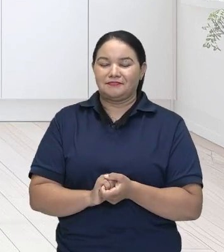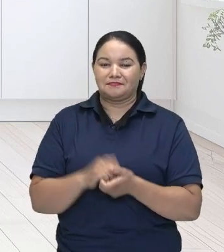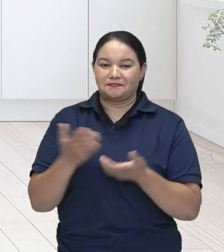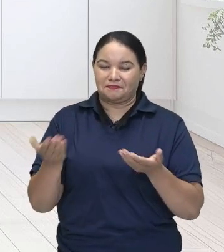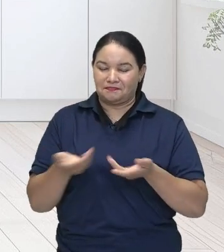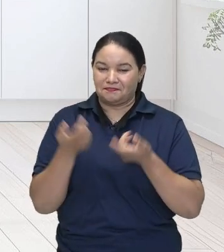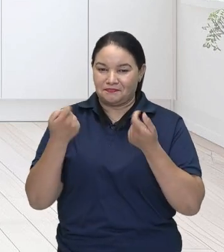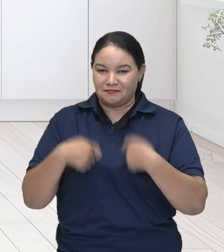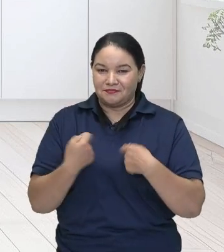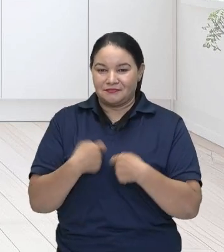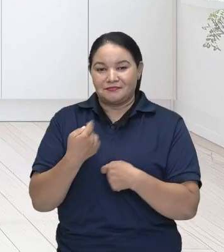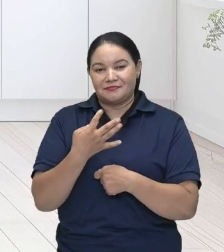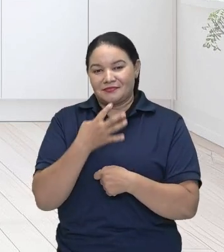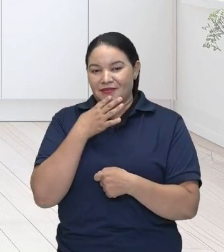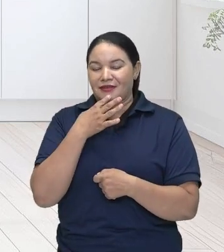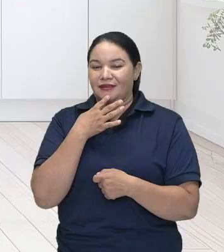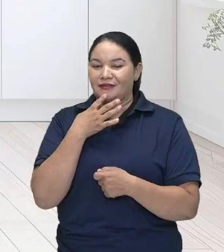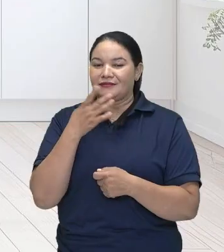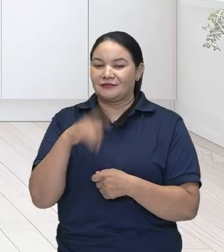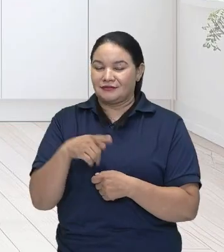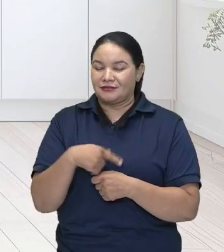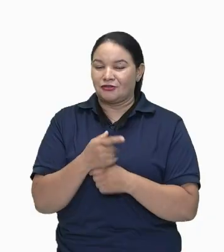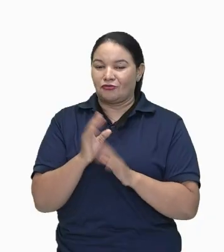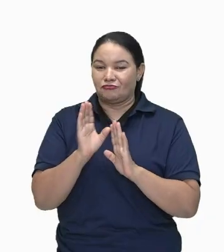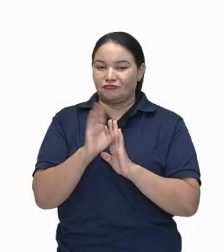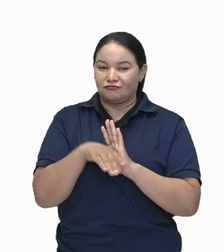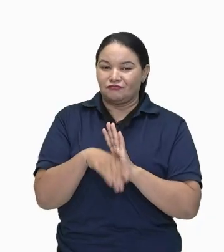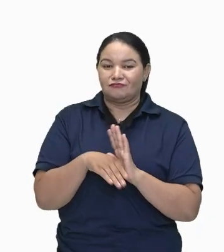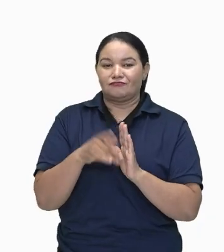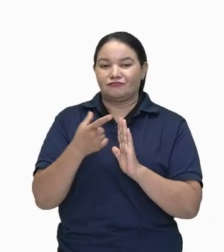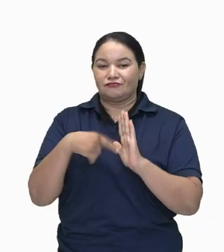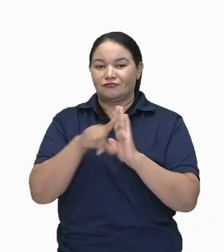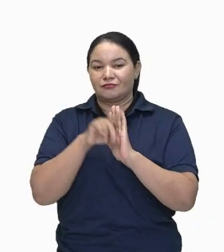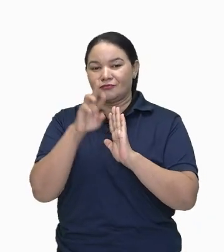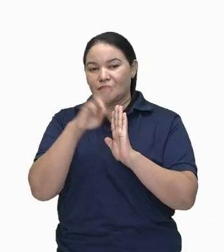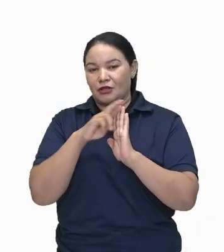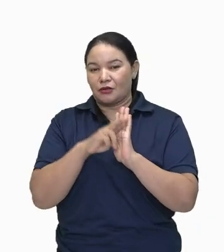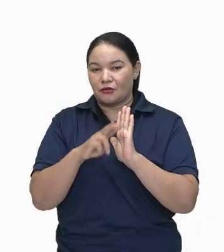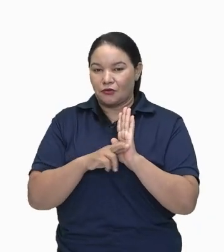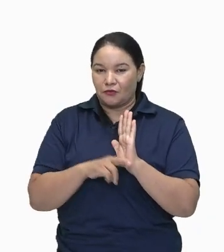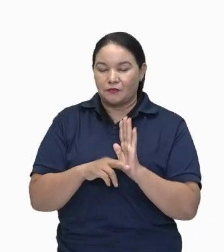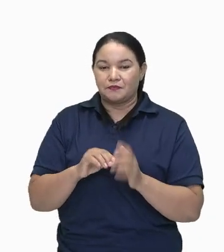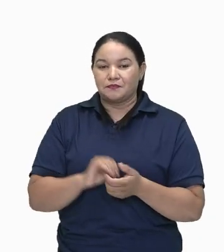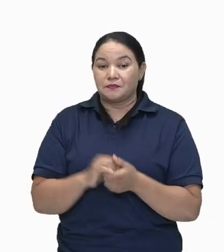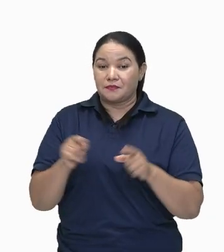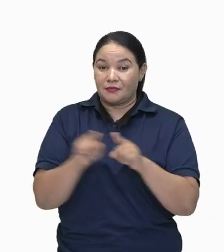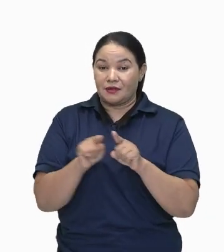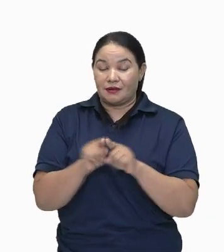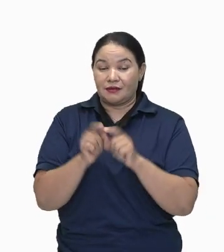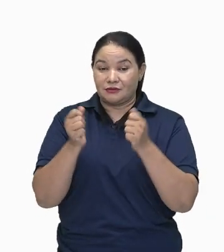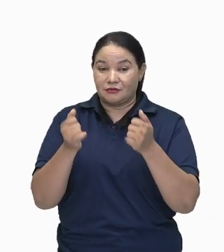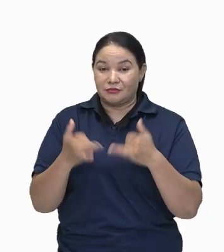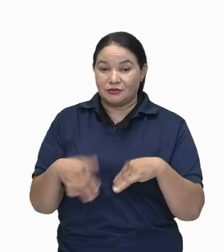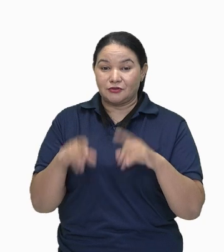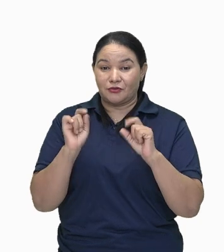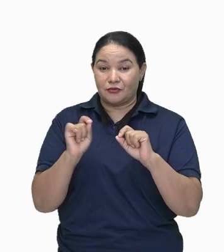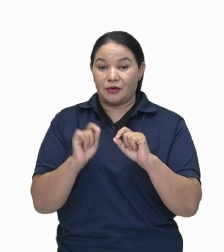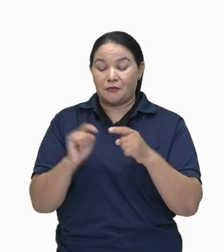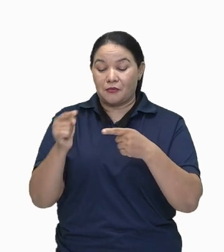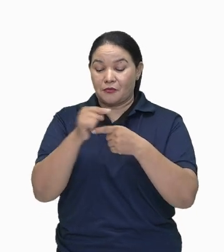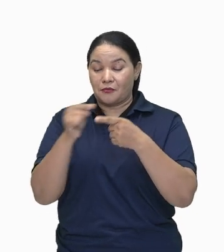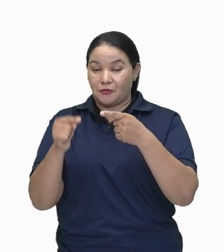né, o conceito da lei de Proust, que também é conhecido como proporções